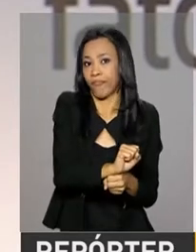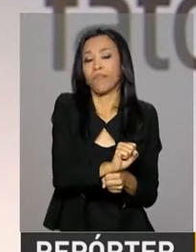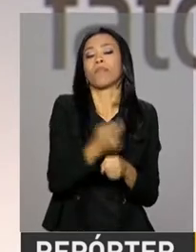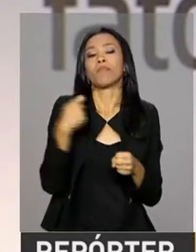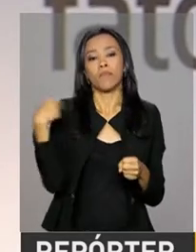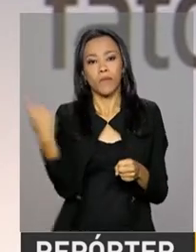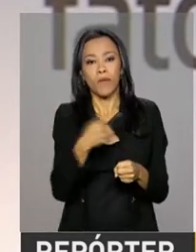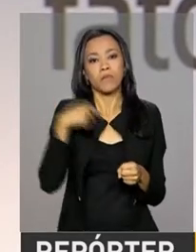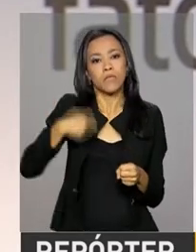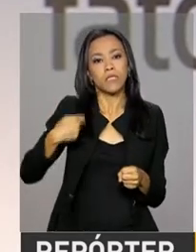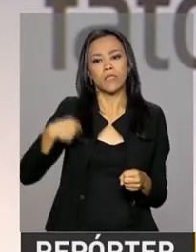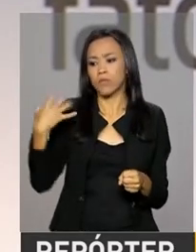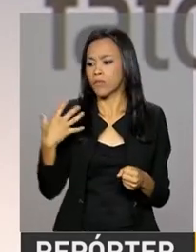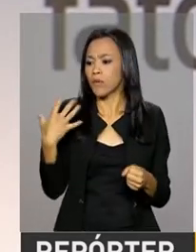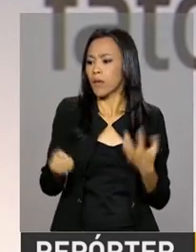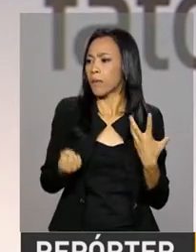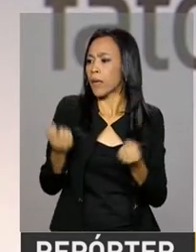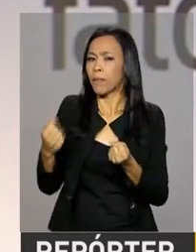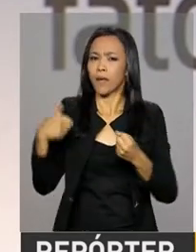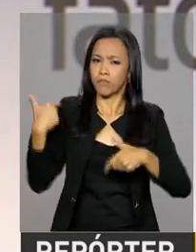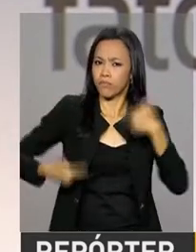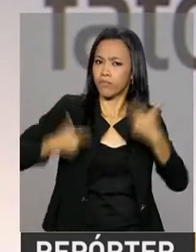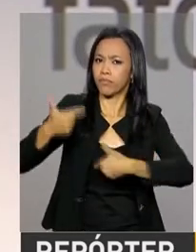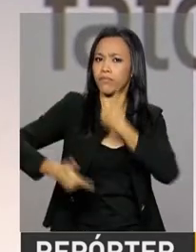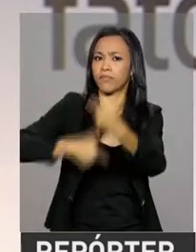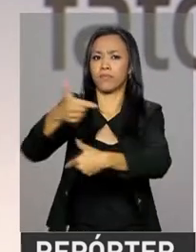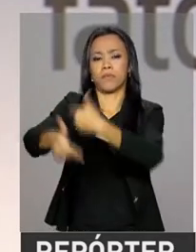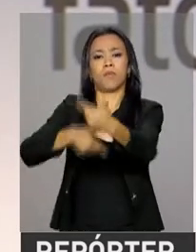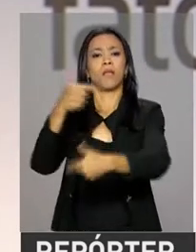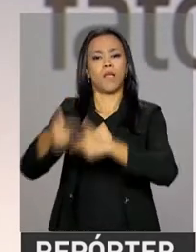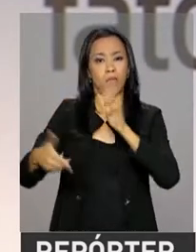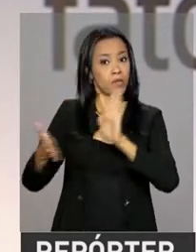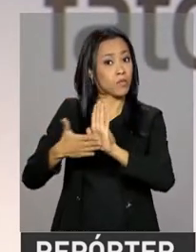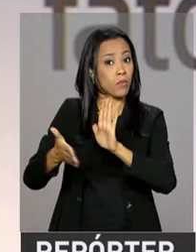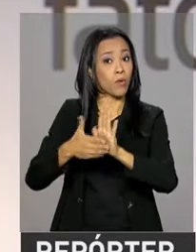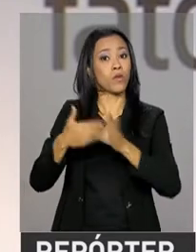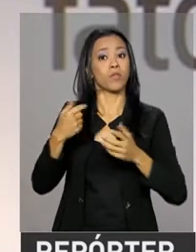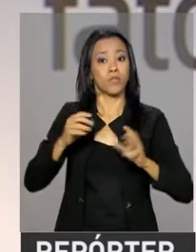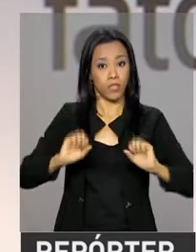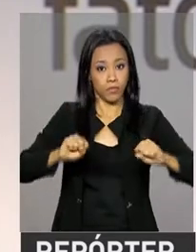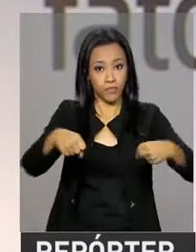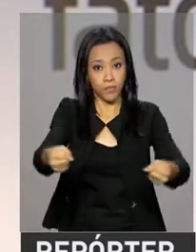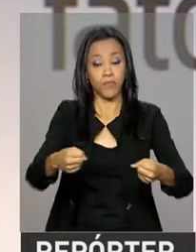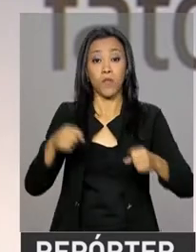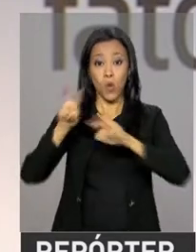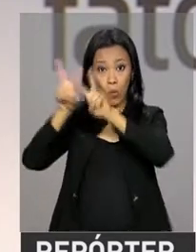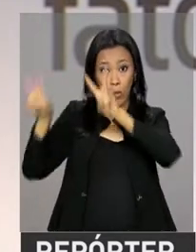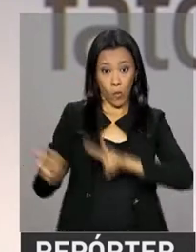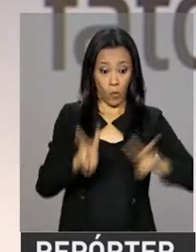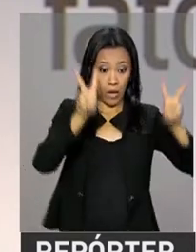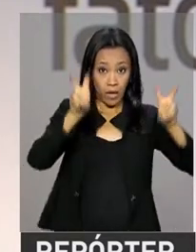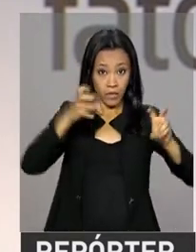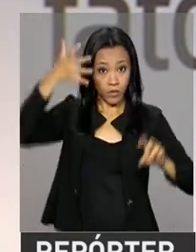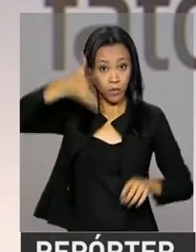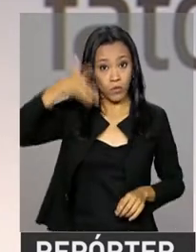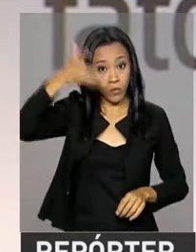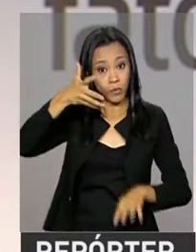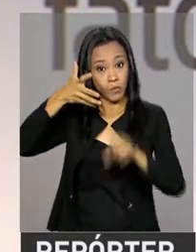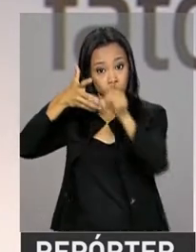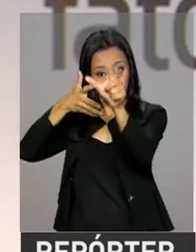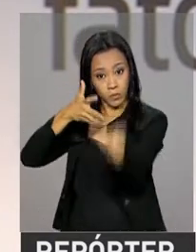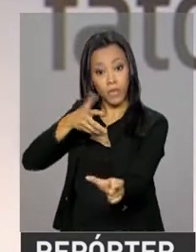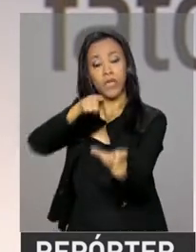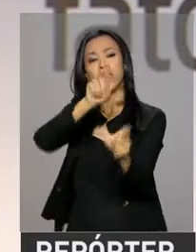continuar mobilizados pelas reformas e pela retomada do crescimento com esta frase o ministro do planejamento de oliveira